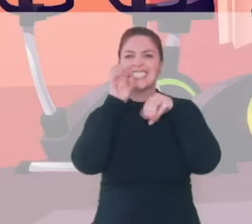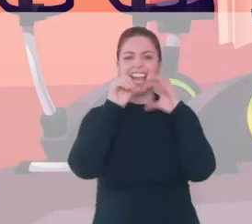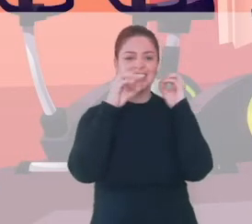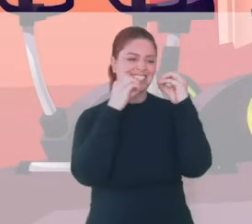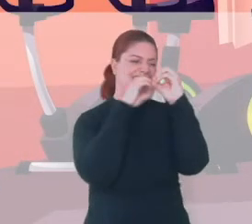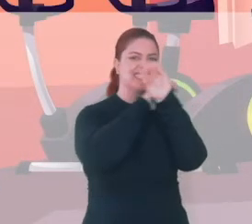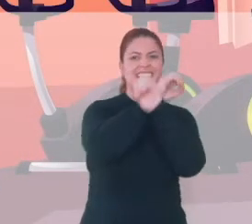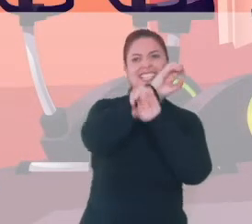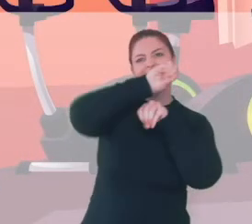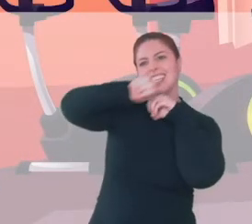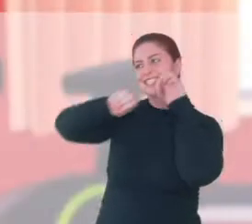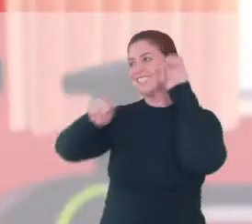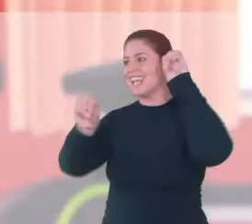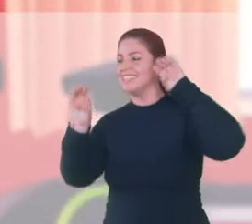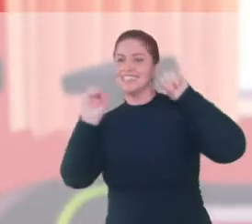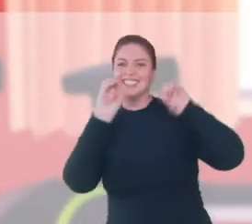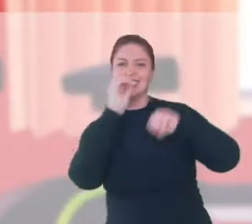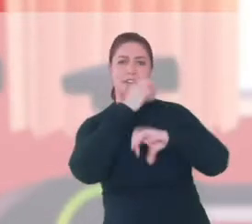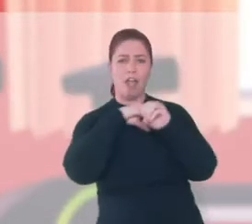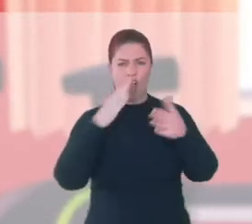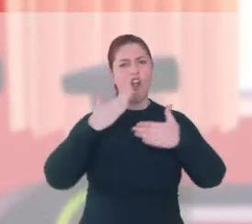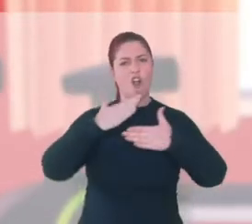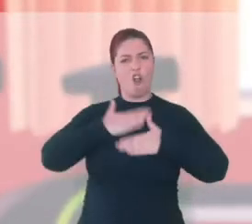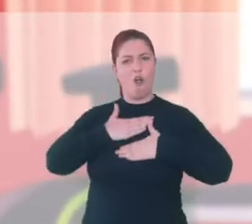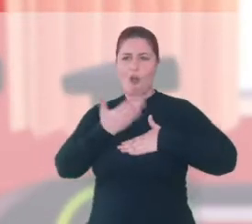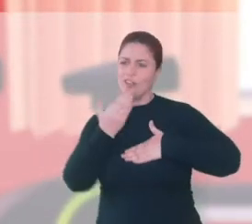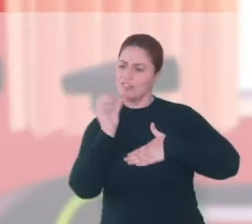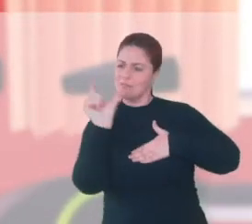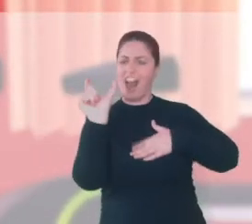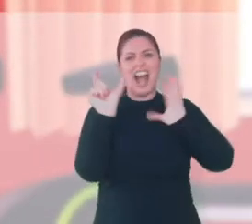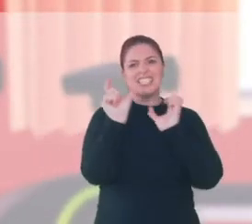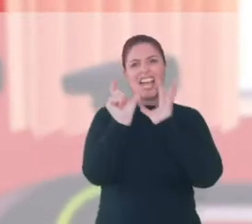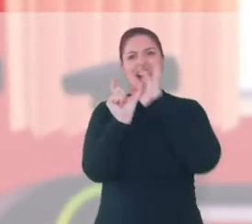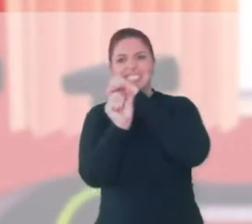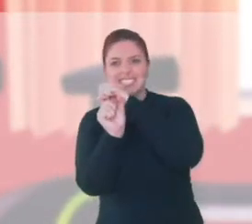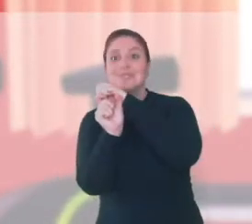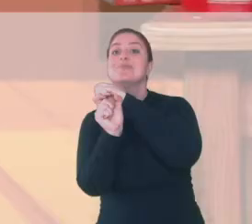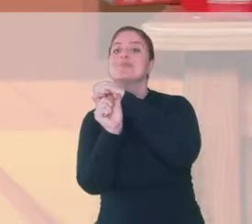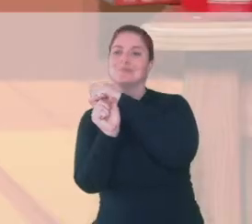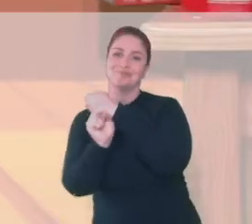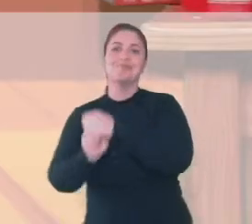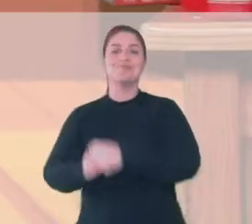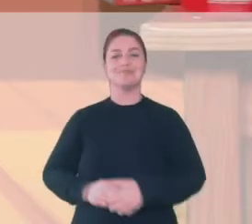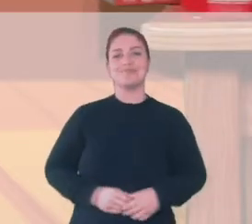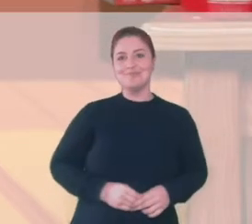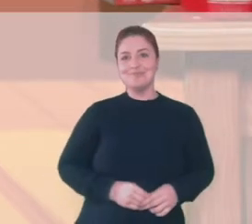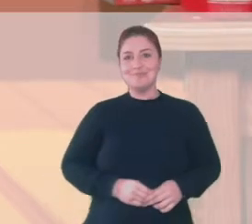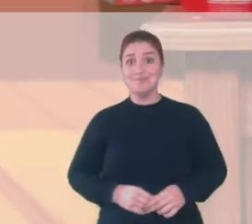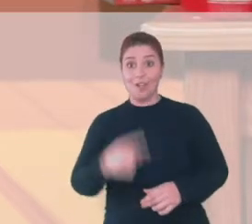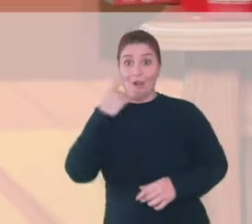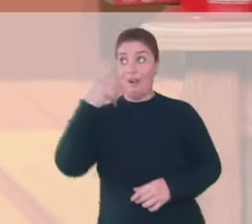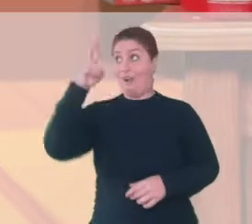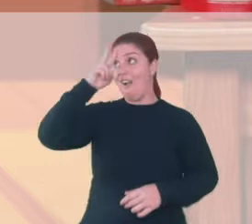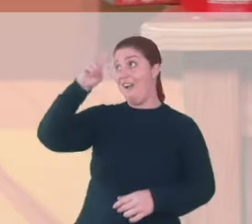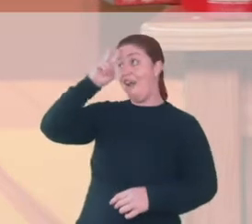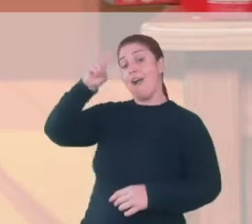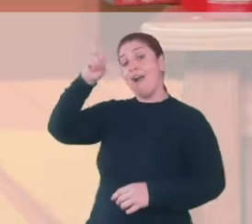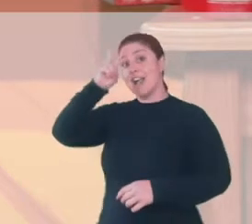Foi a traça que gosta de comer palavra. Em uma